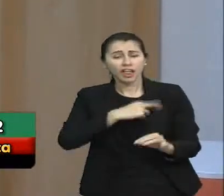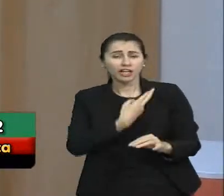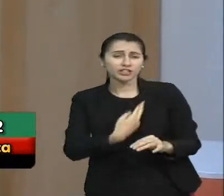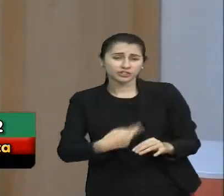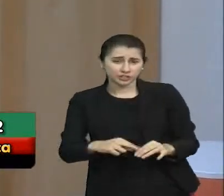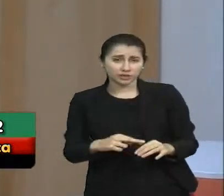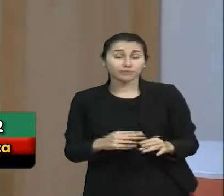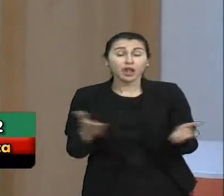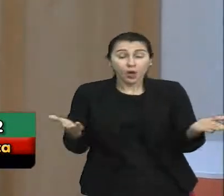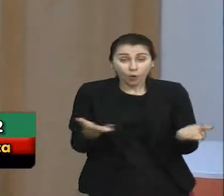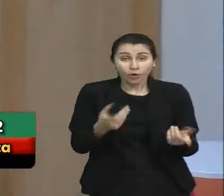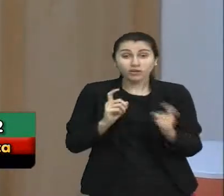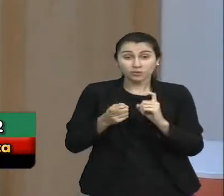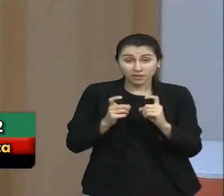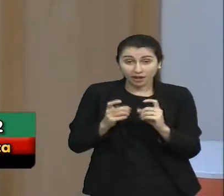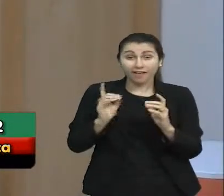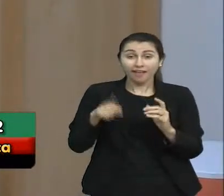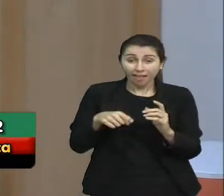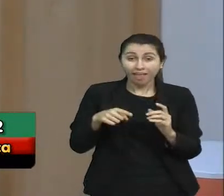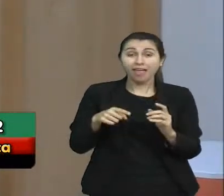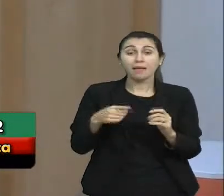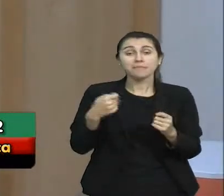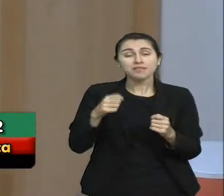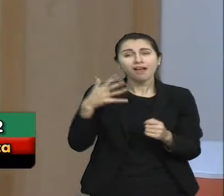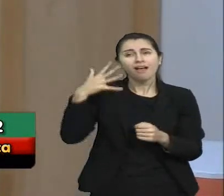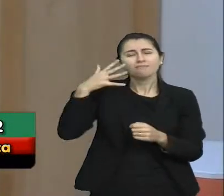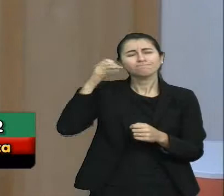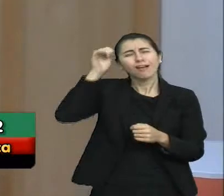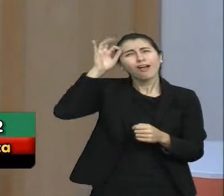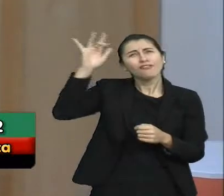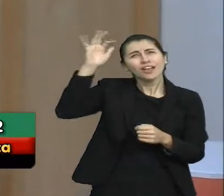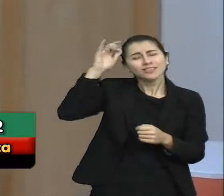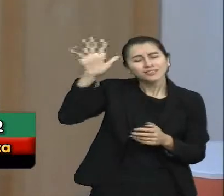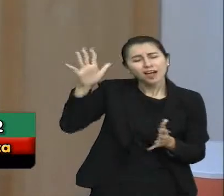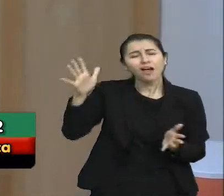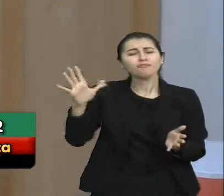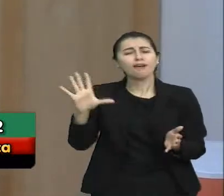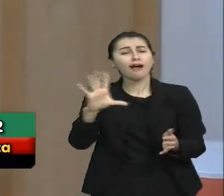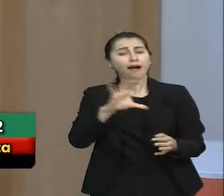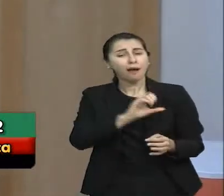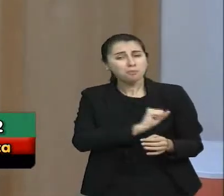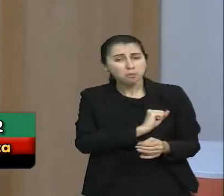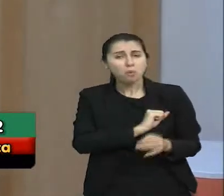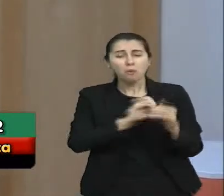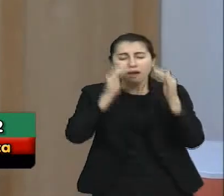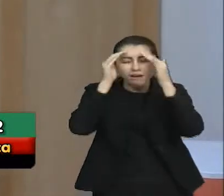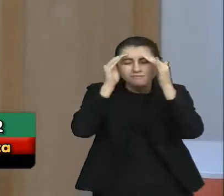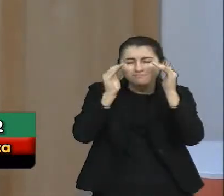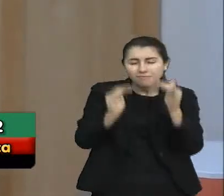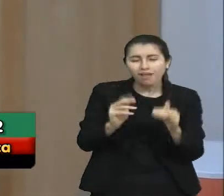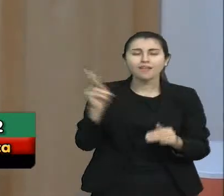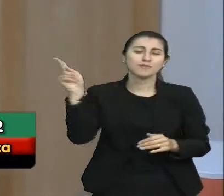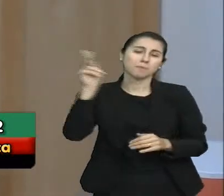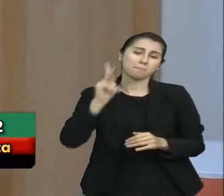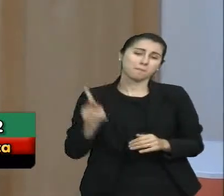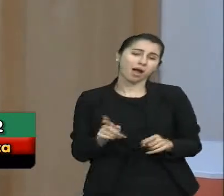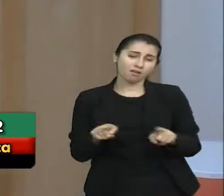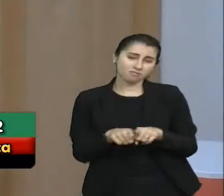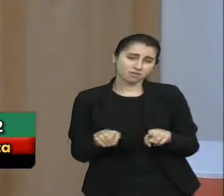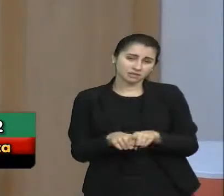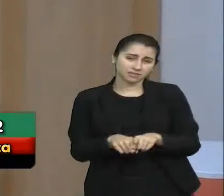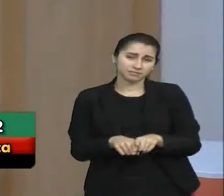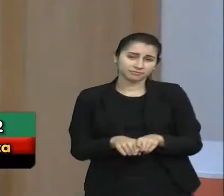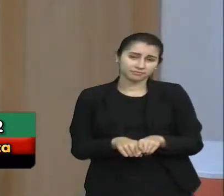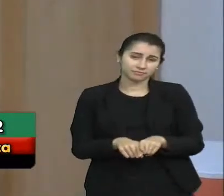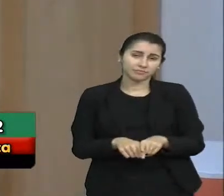haja essa união, haja essa reflexão de amor, de respeito, de paz. Essa